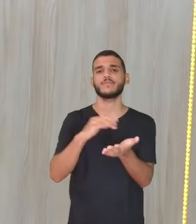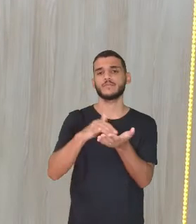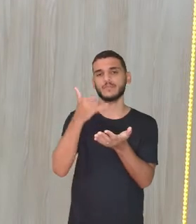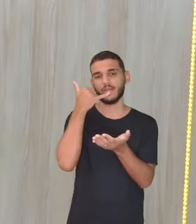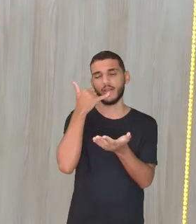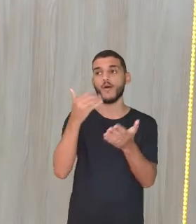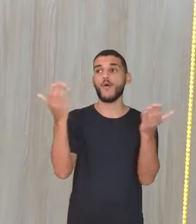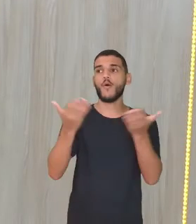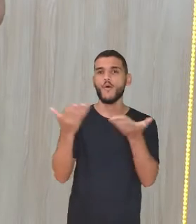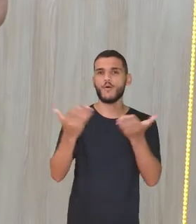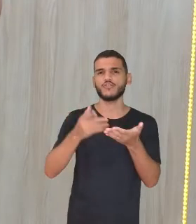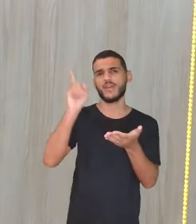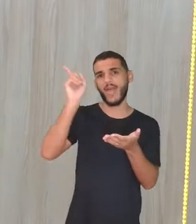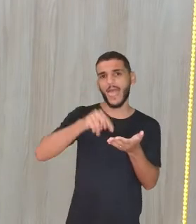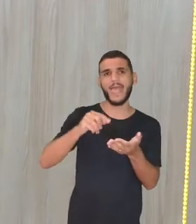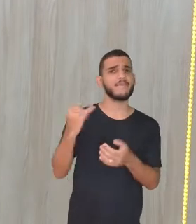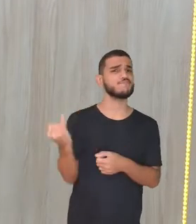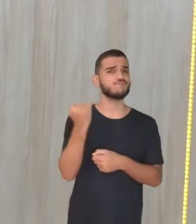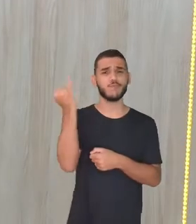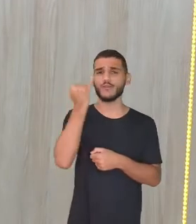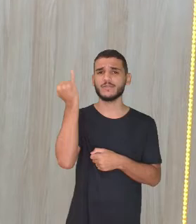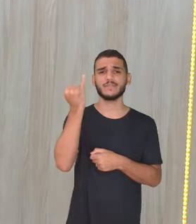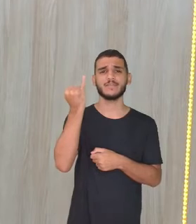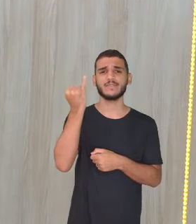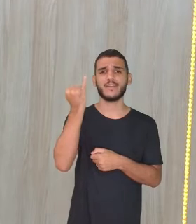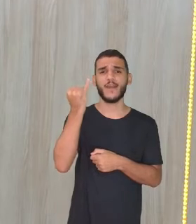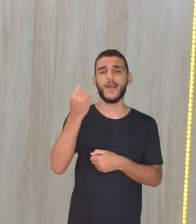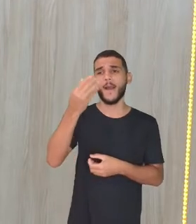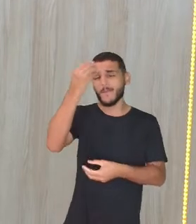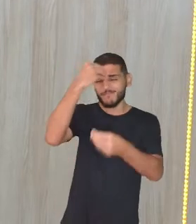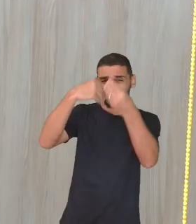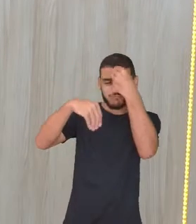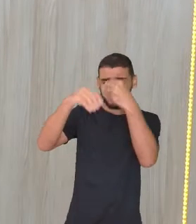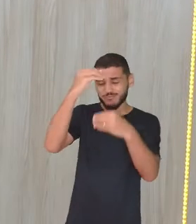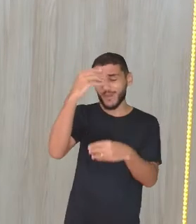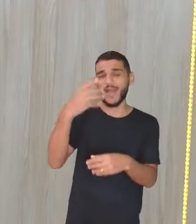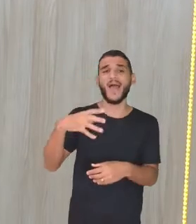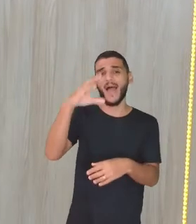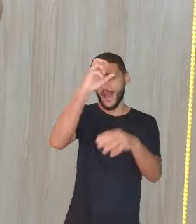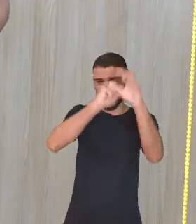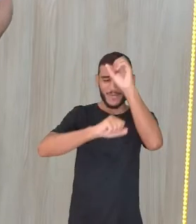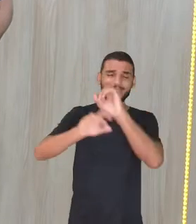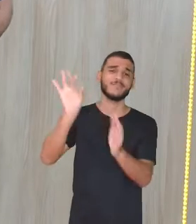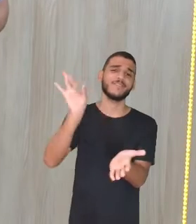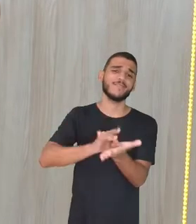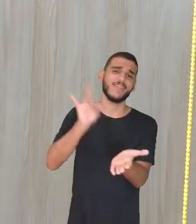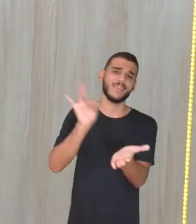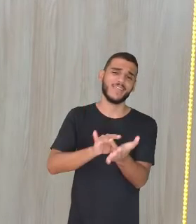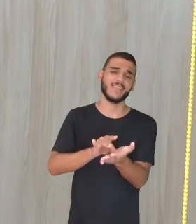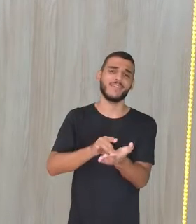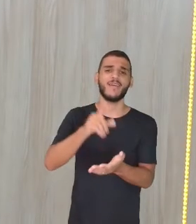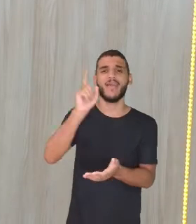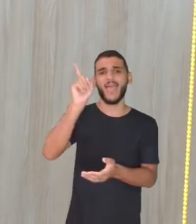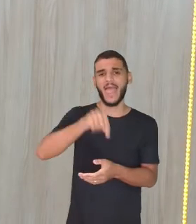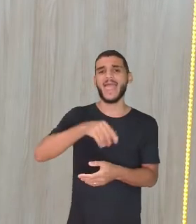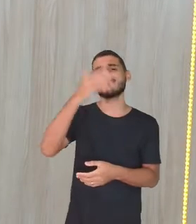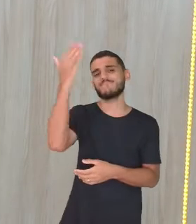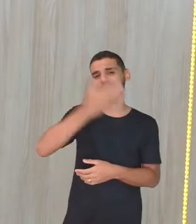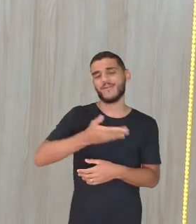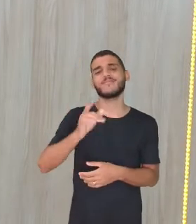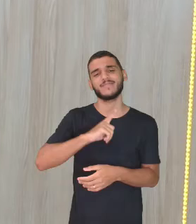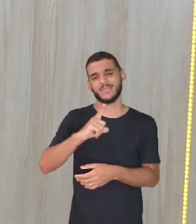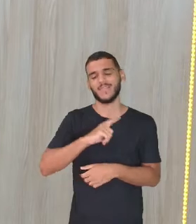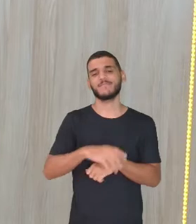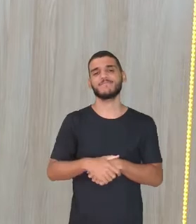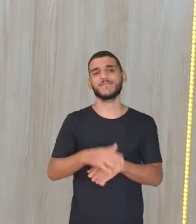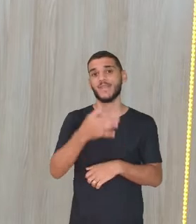uma ferramenta riquíssima em aprendizagem. O celular como ferramenta de aprendizagem hoje é comprovado. E